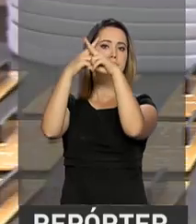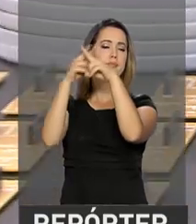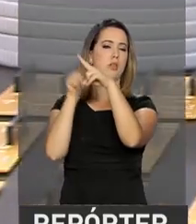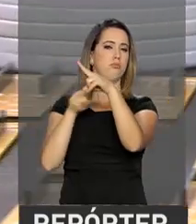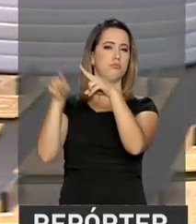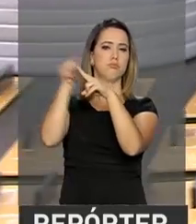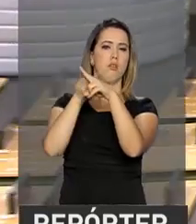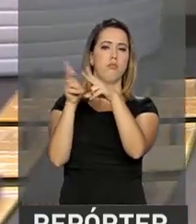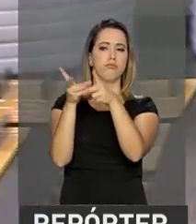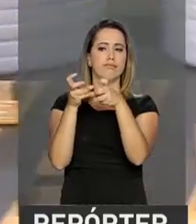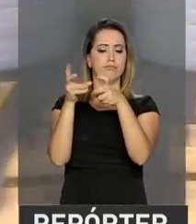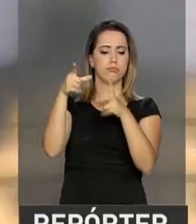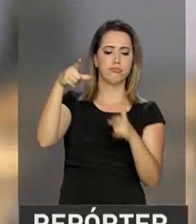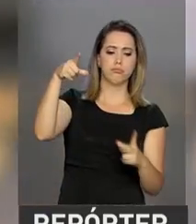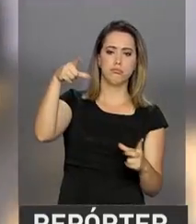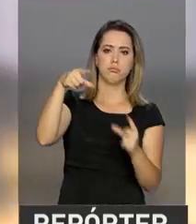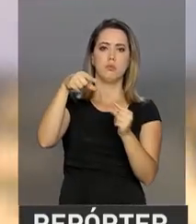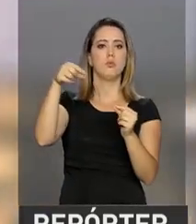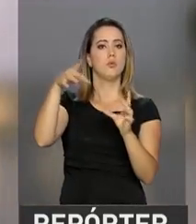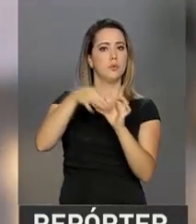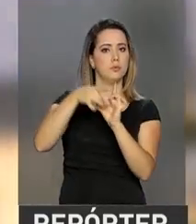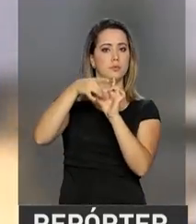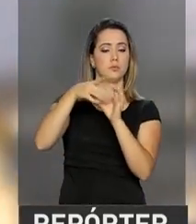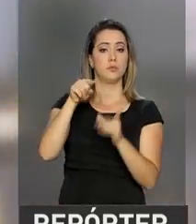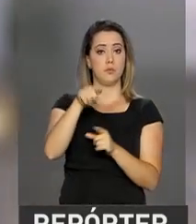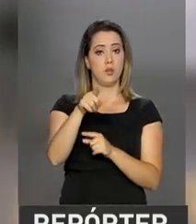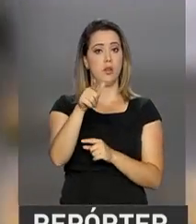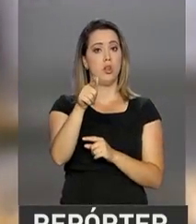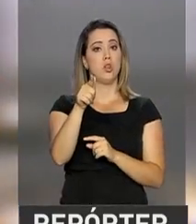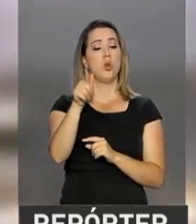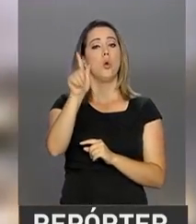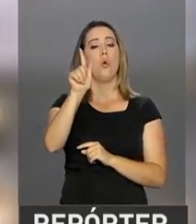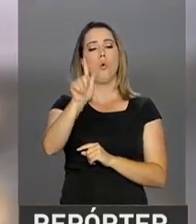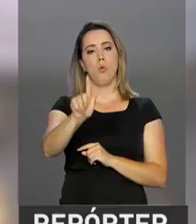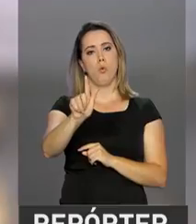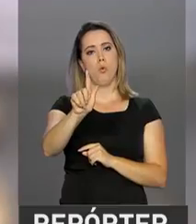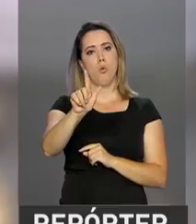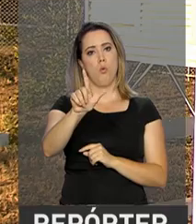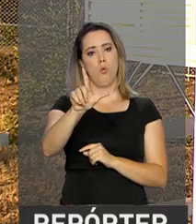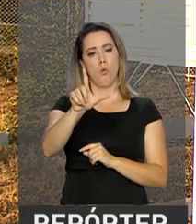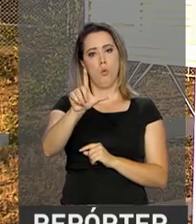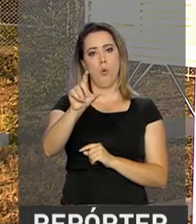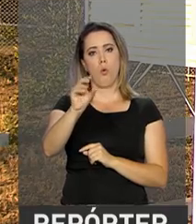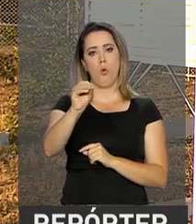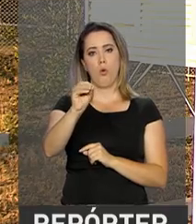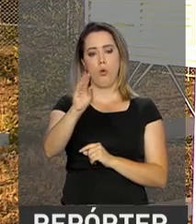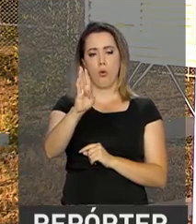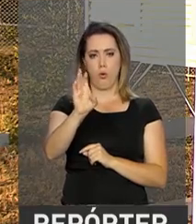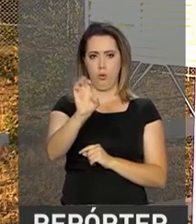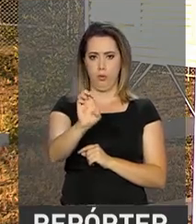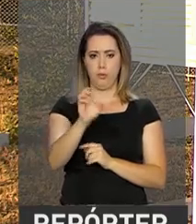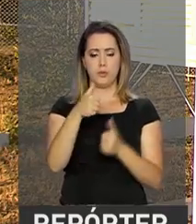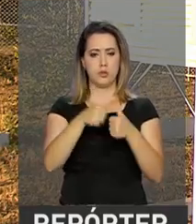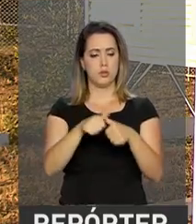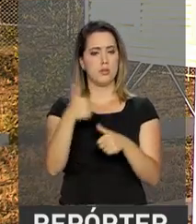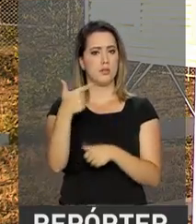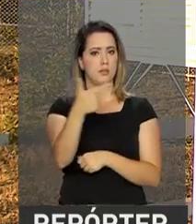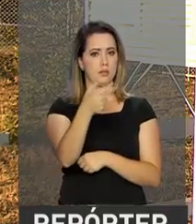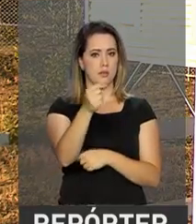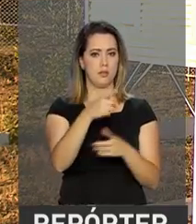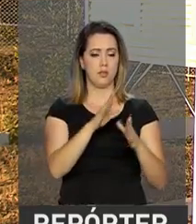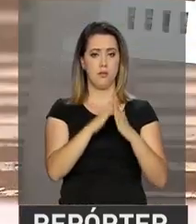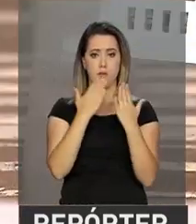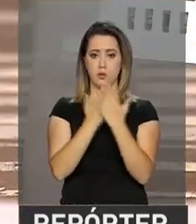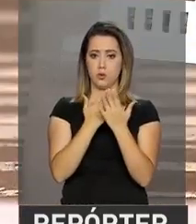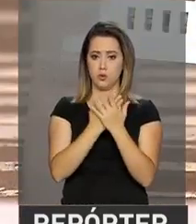no projeto globo está presente em quase 120 escolas públicas e privadas brasileiras a plataforma começou a operar no brasil em 2016